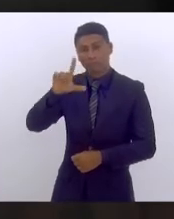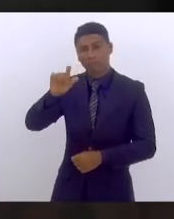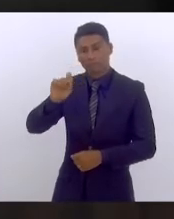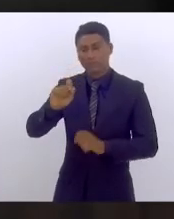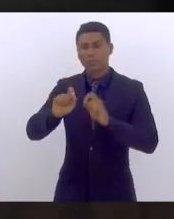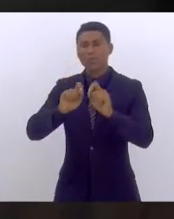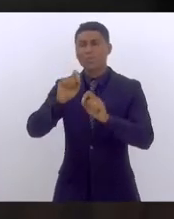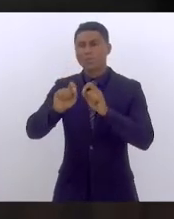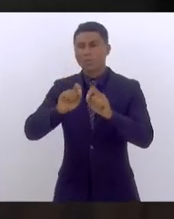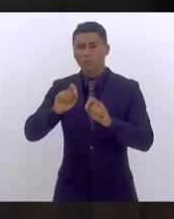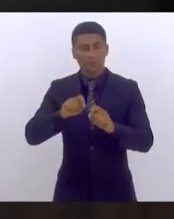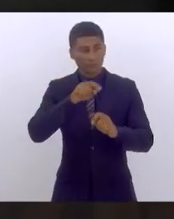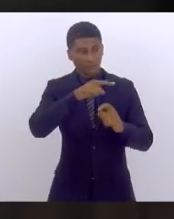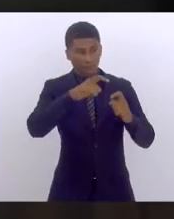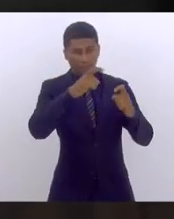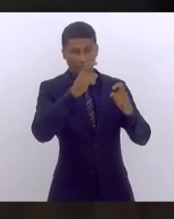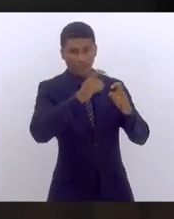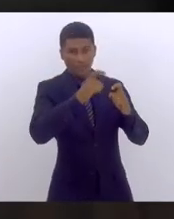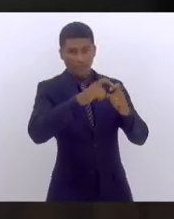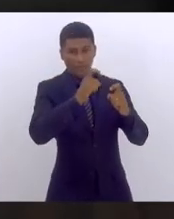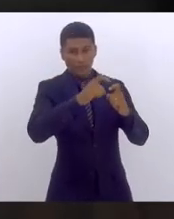autoriza a realização de exames de